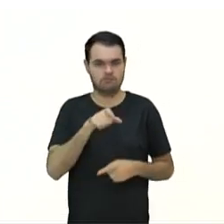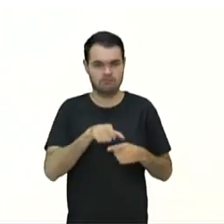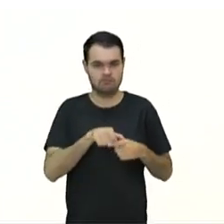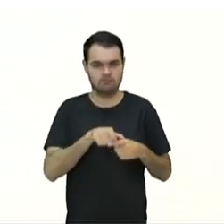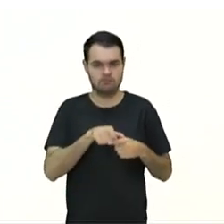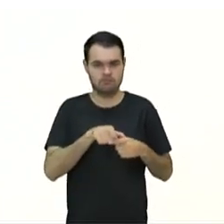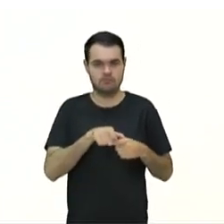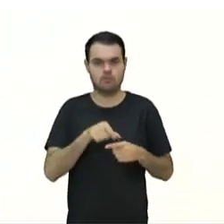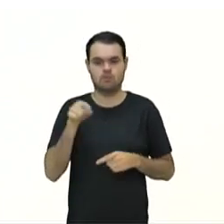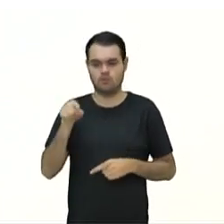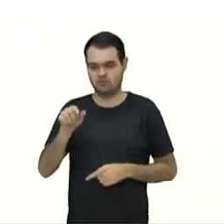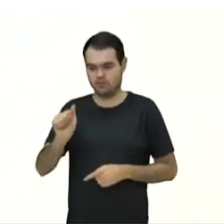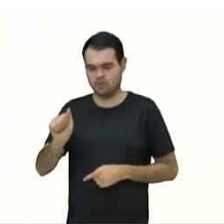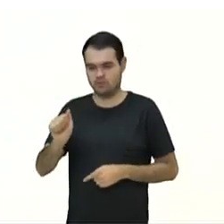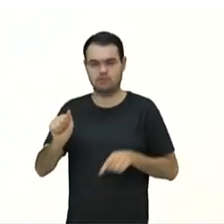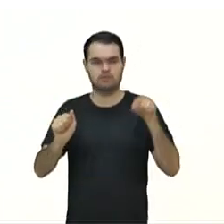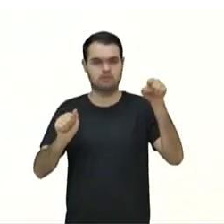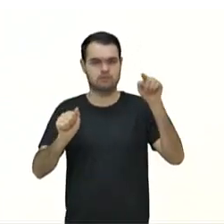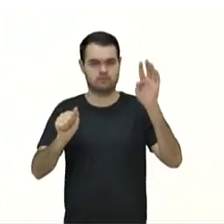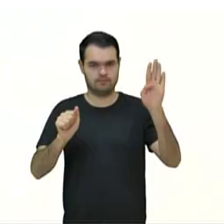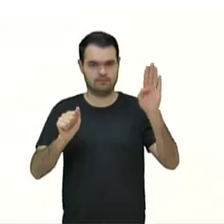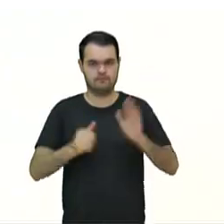no ponto A e no ponto B.